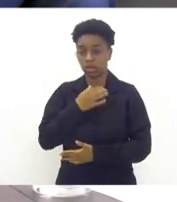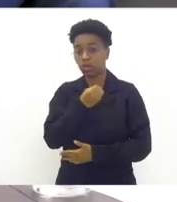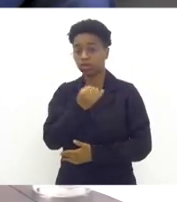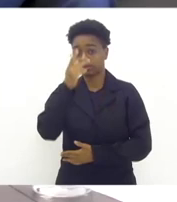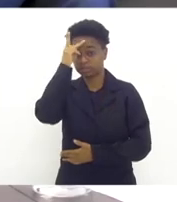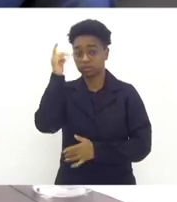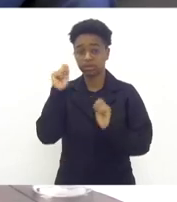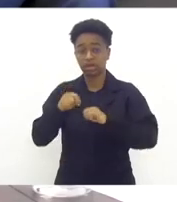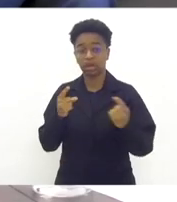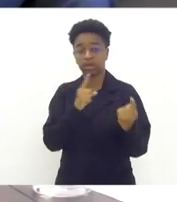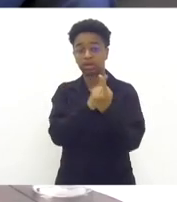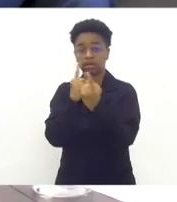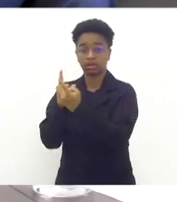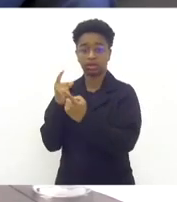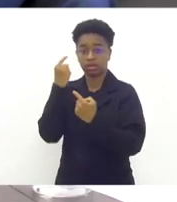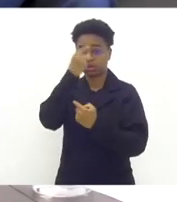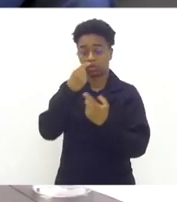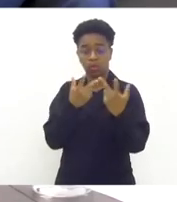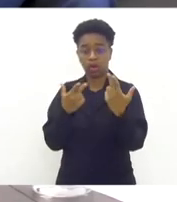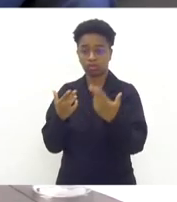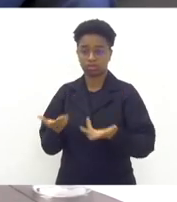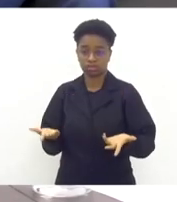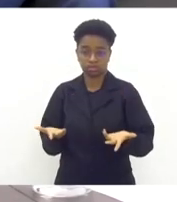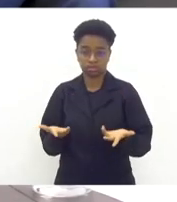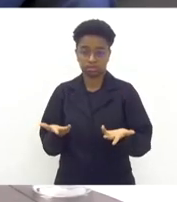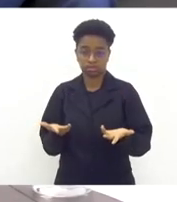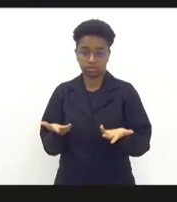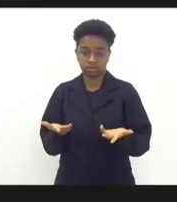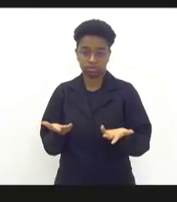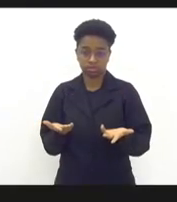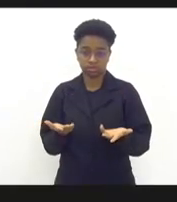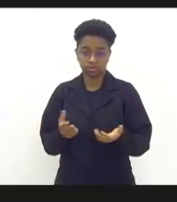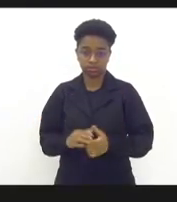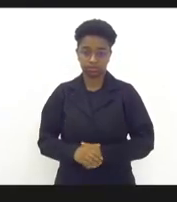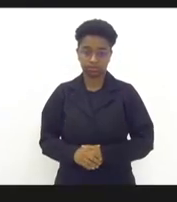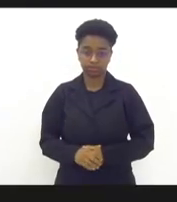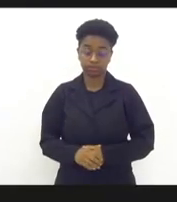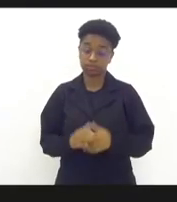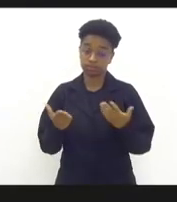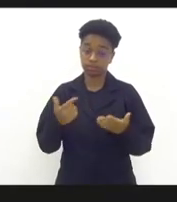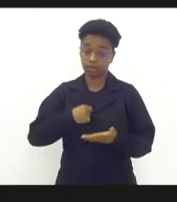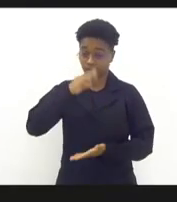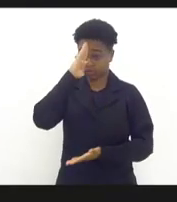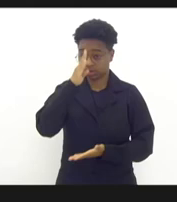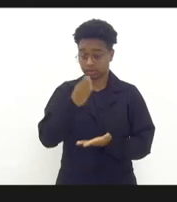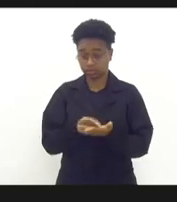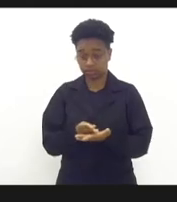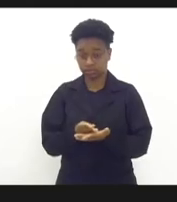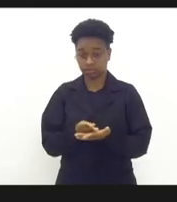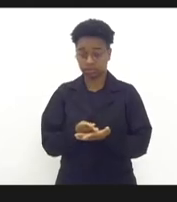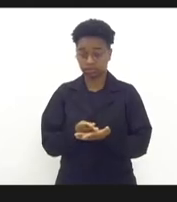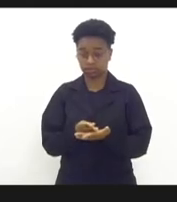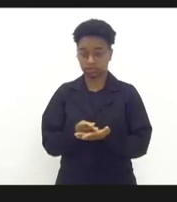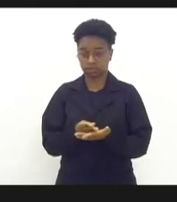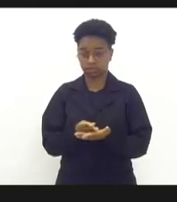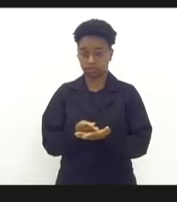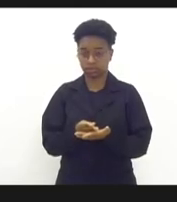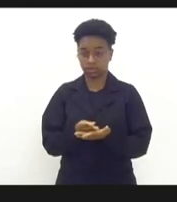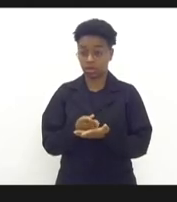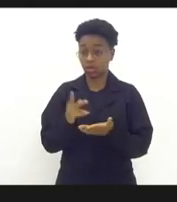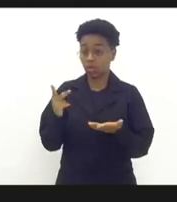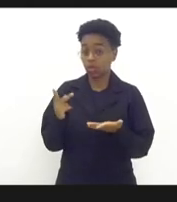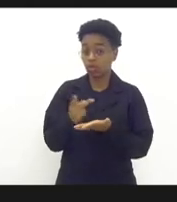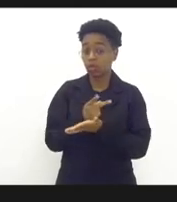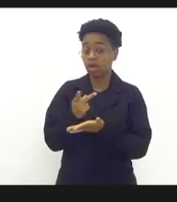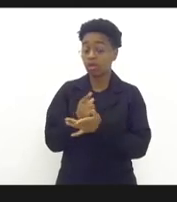reconhecer nessa situação? Então, mas aí, eu acredito, Douglas, que o erro ali